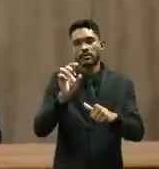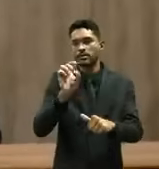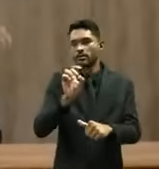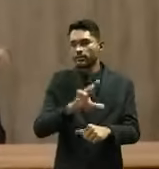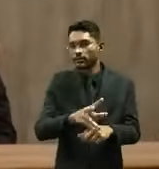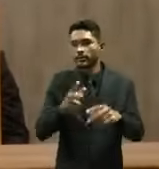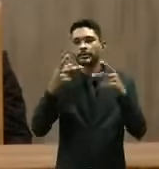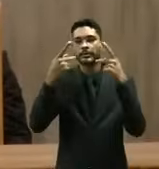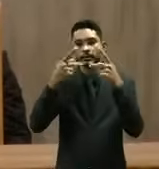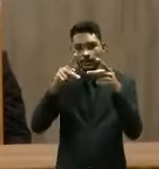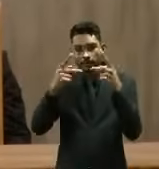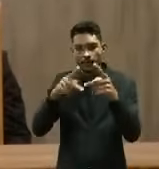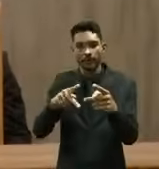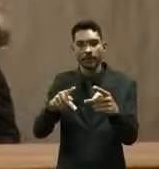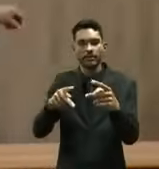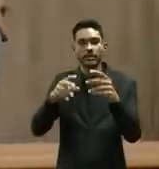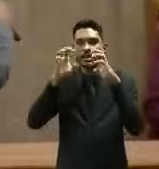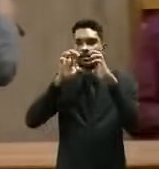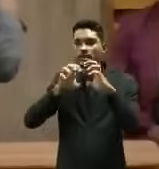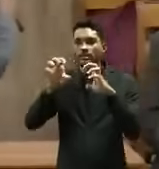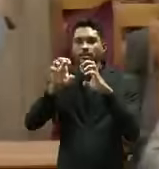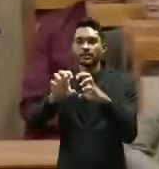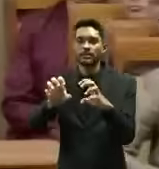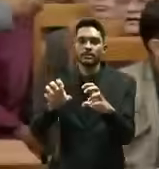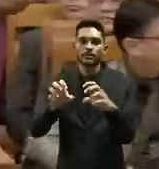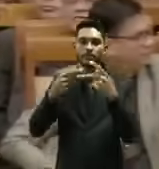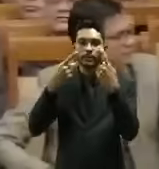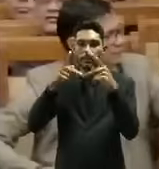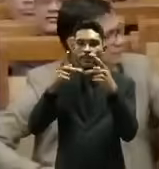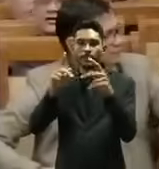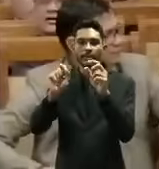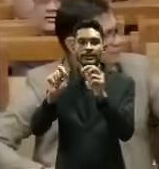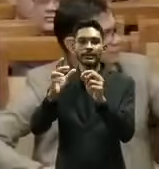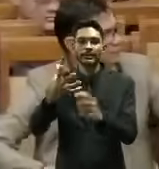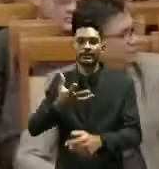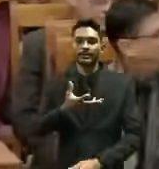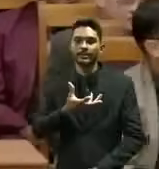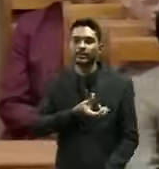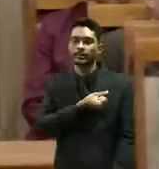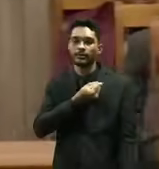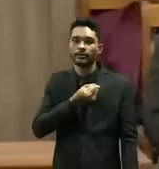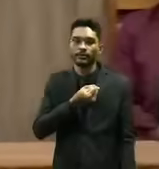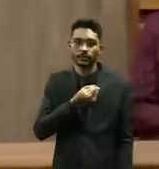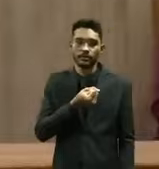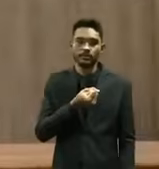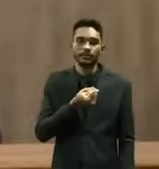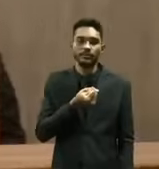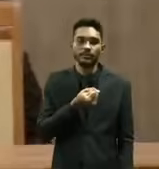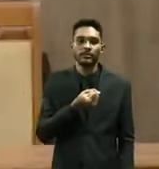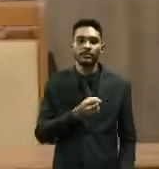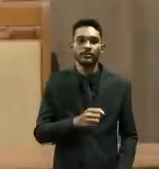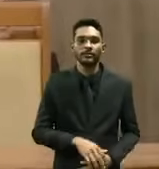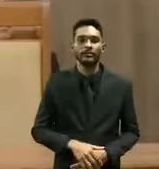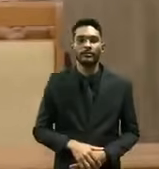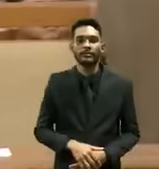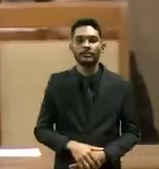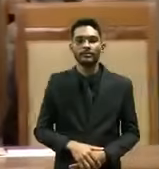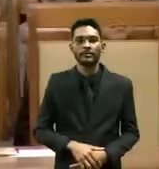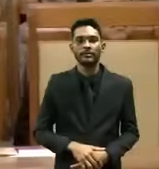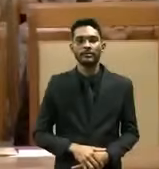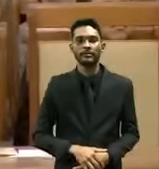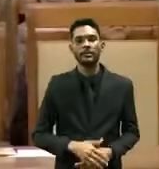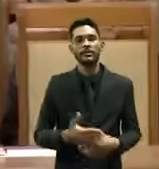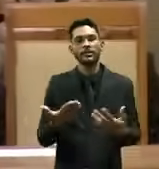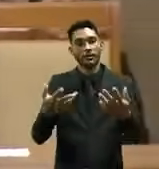pronto e aí toda a família fez o quê foi salva tá aí então pronto pregue a palavra de Deus e deixa a